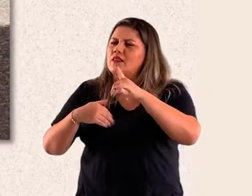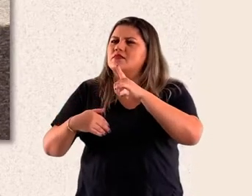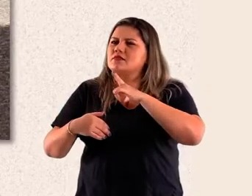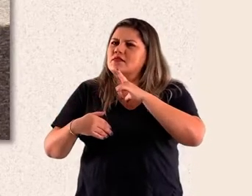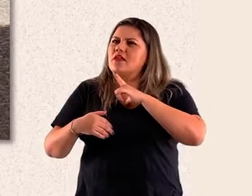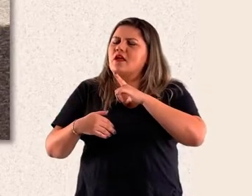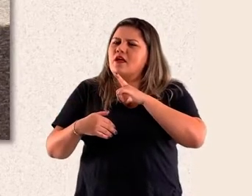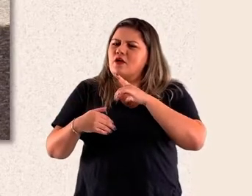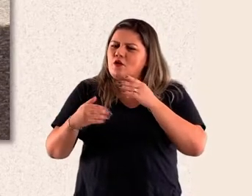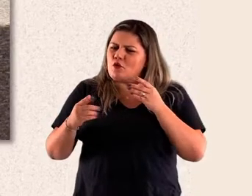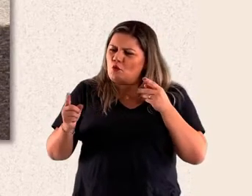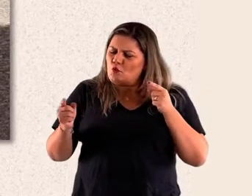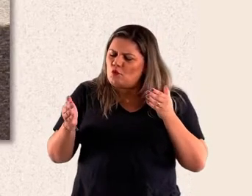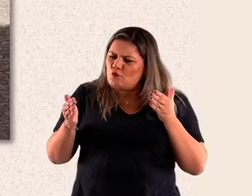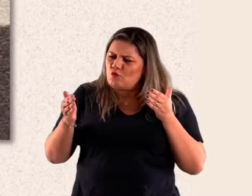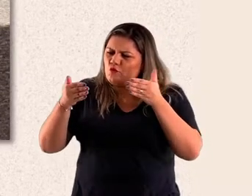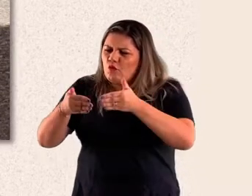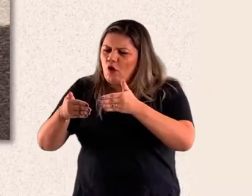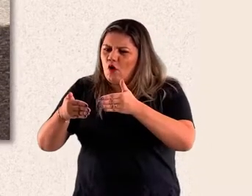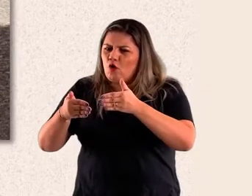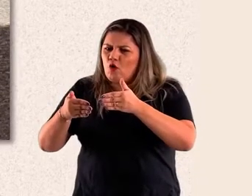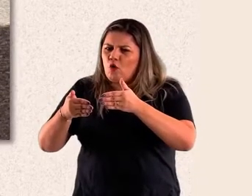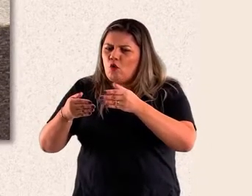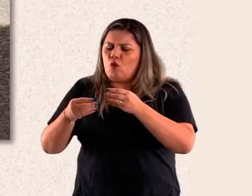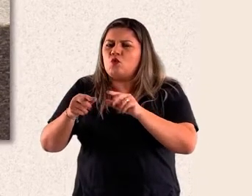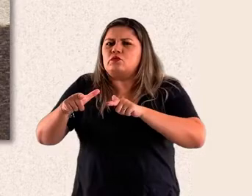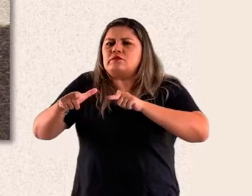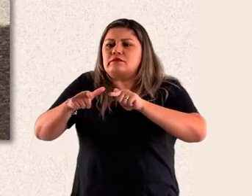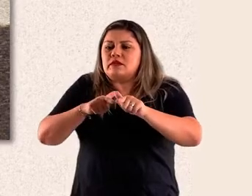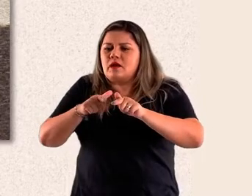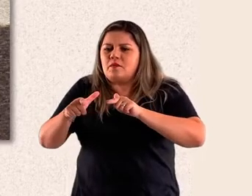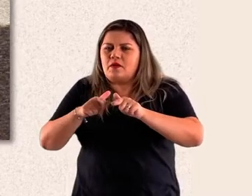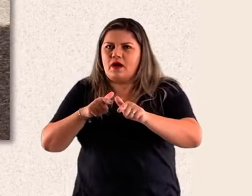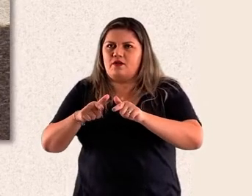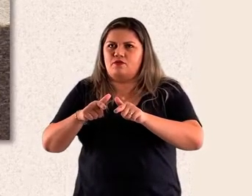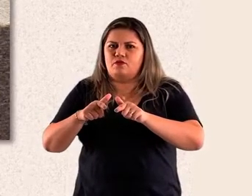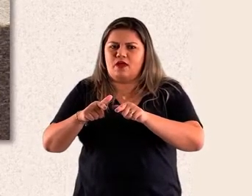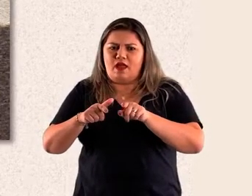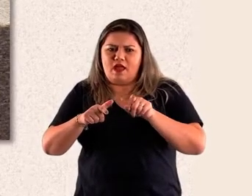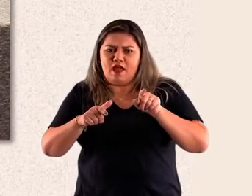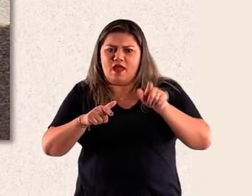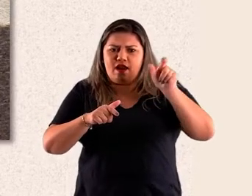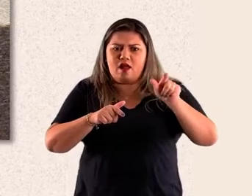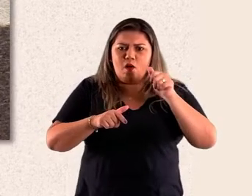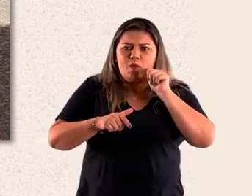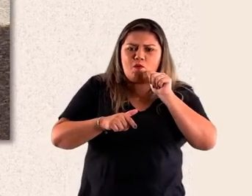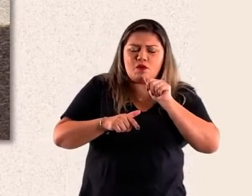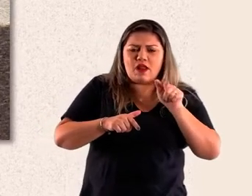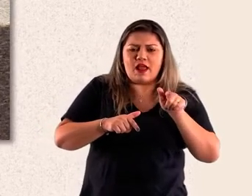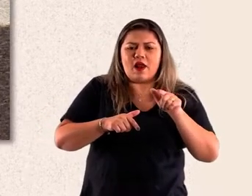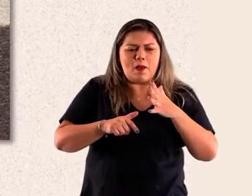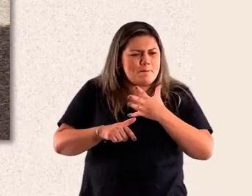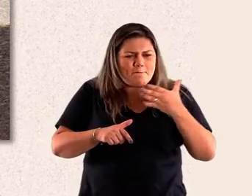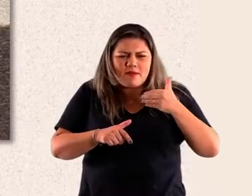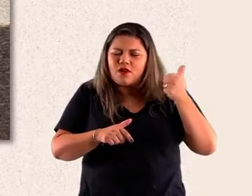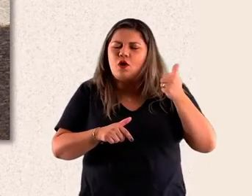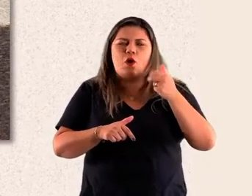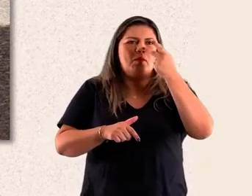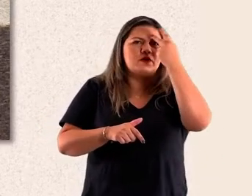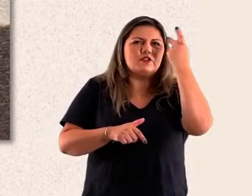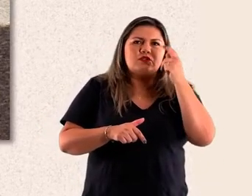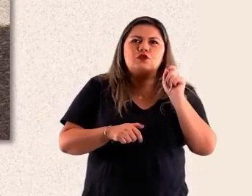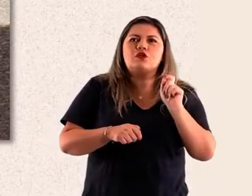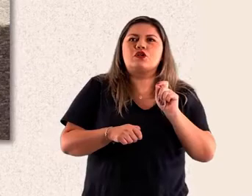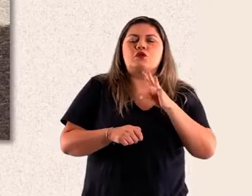que temos ao fazer aquele trabalho então ela ela trata disso muito bem ela é uma das melhores pessoas que eu conheço para tratar disso